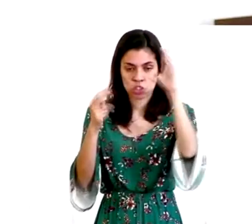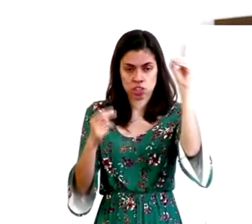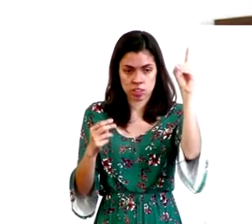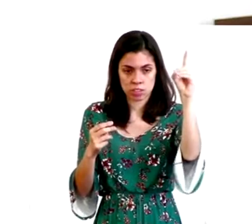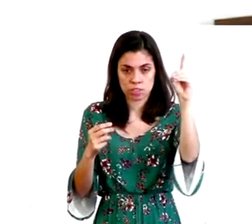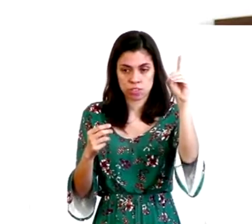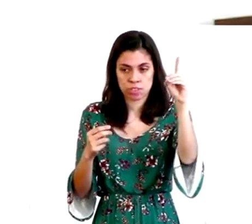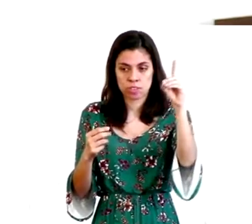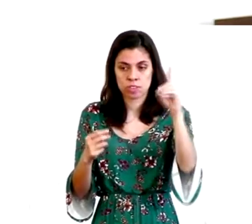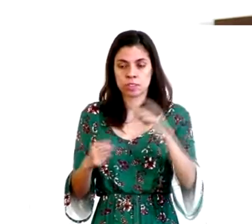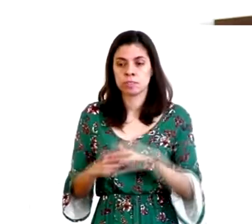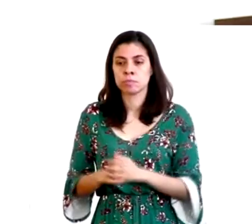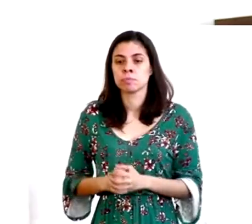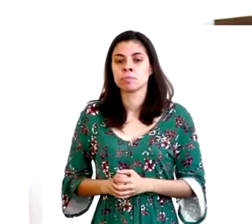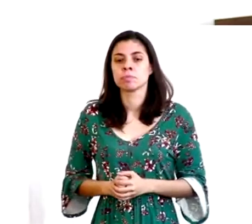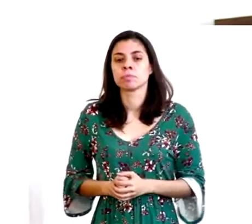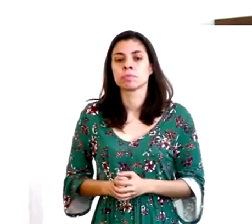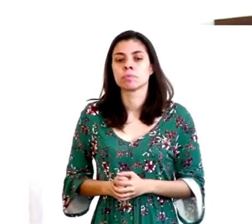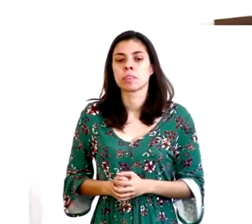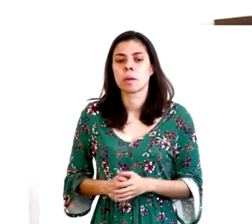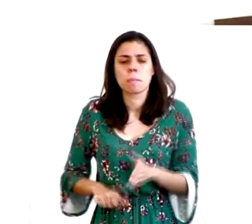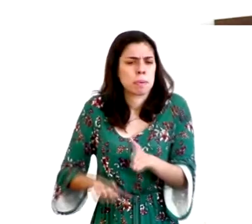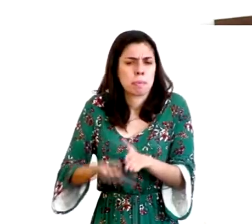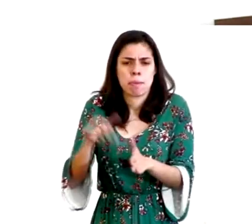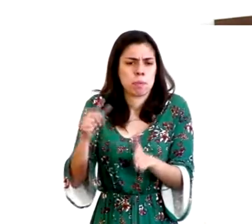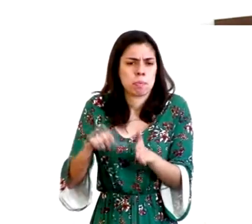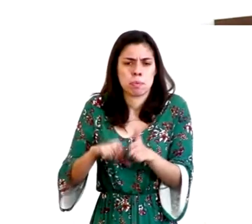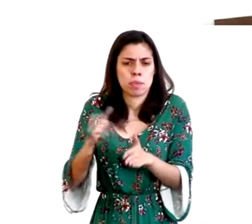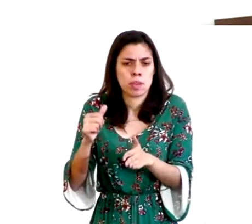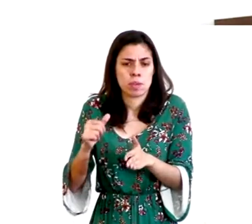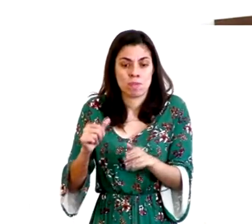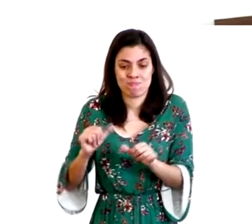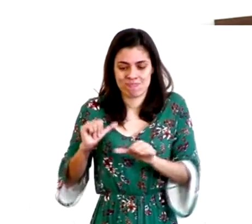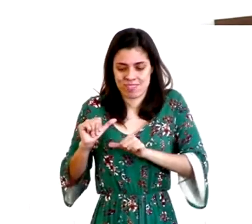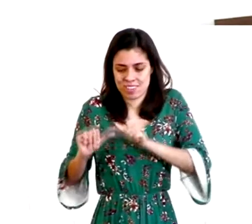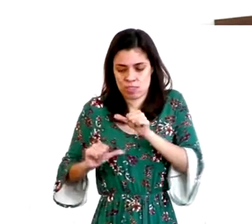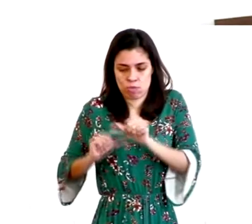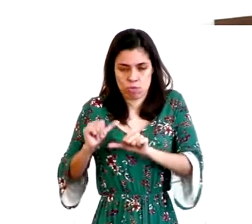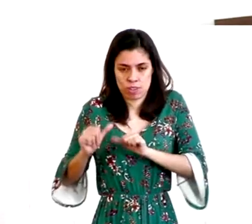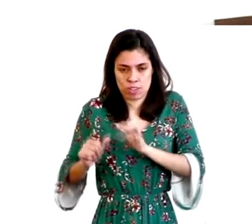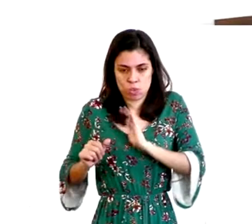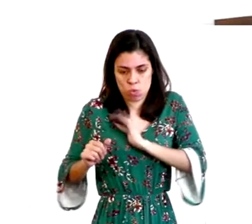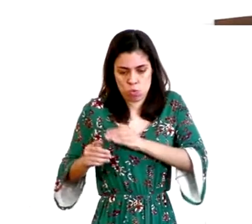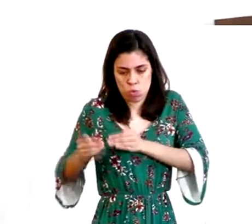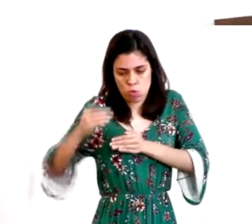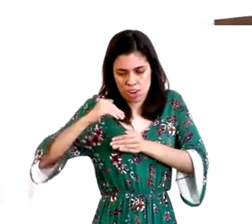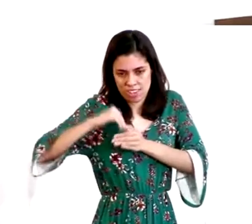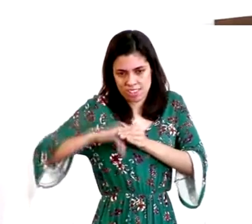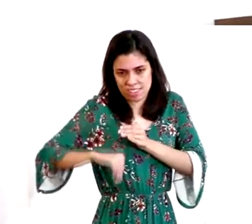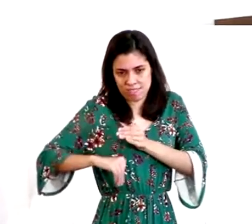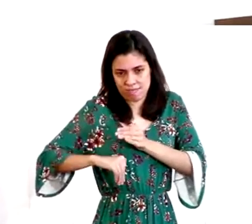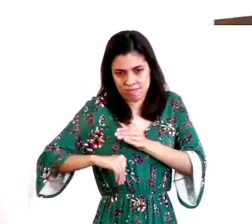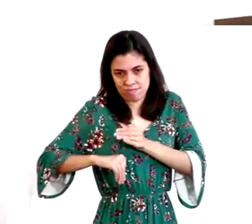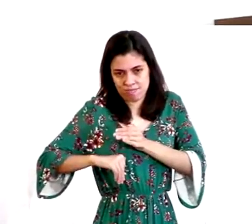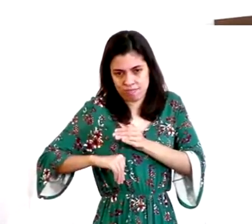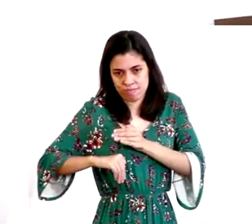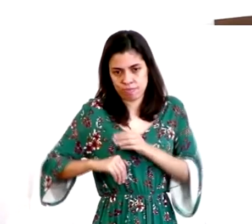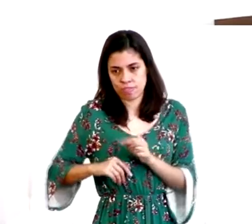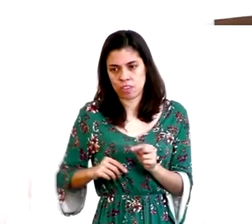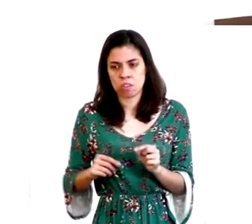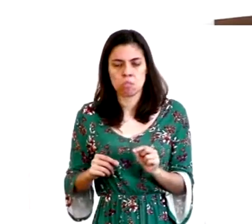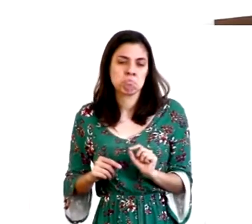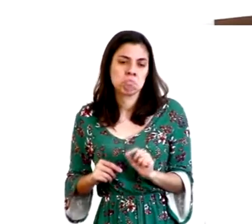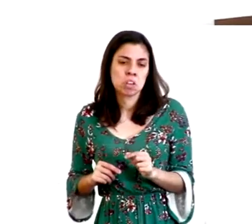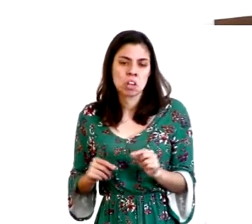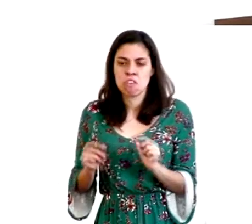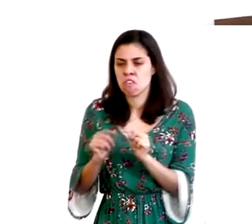é o fundamento para o fazer. Não é o que fazemos ou deixamos de fazer que nos caracteriza como